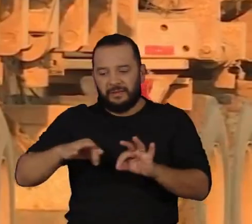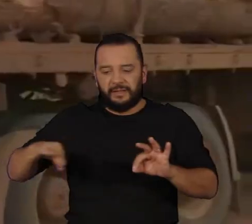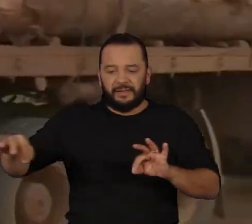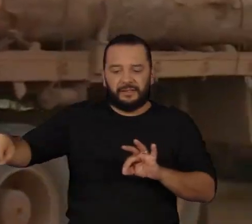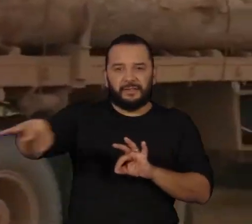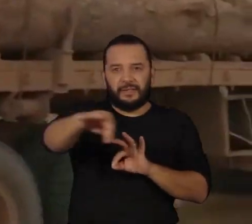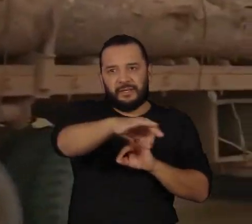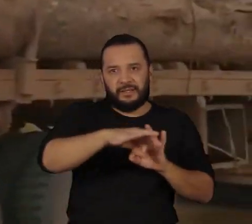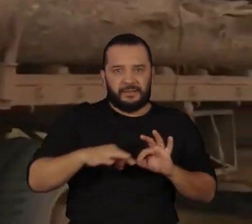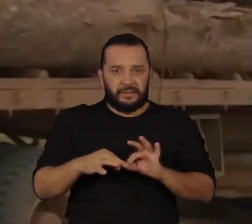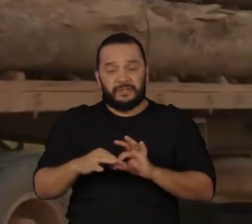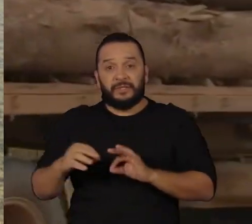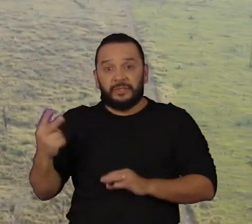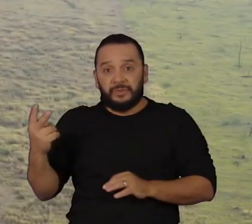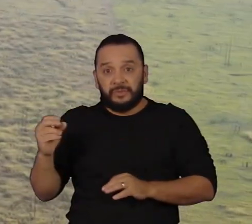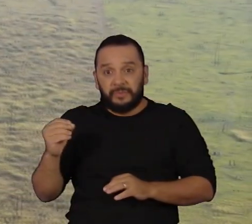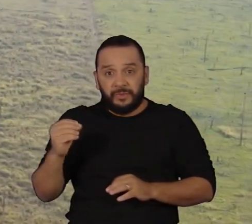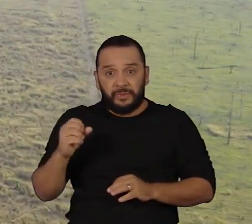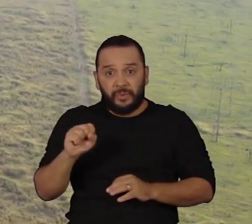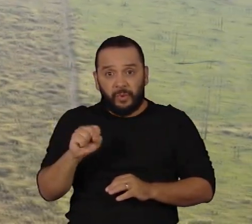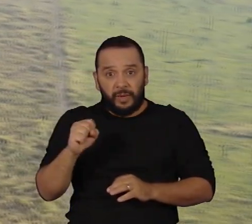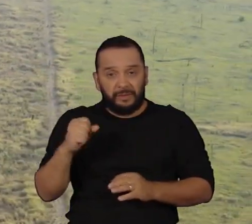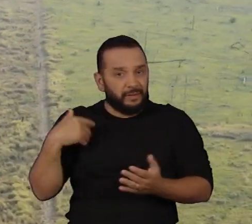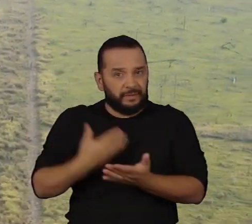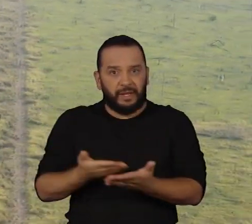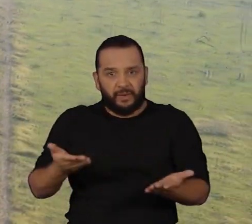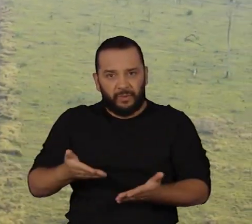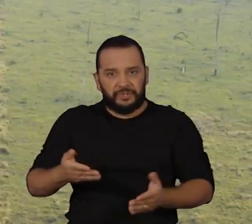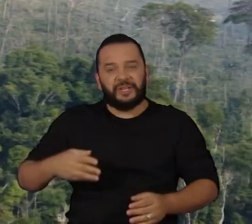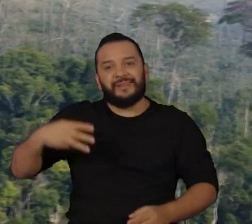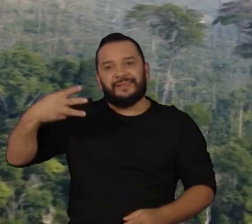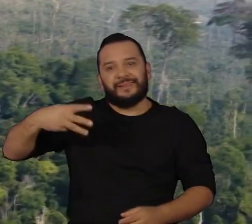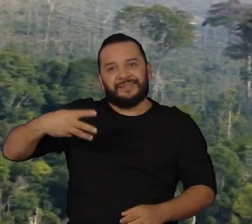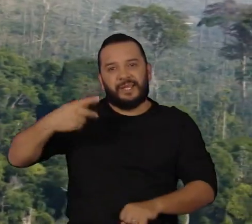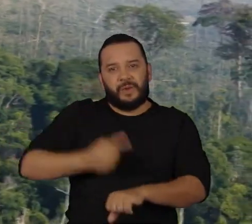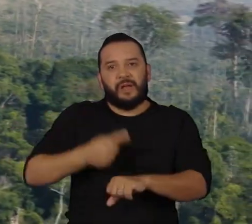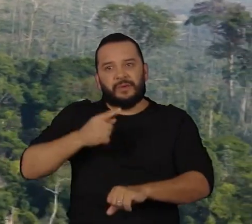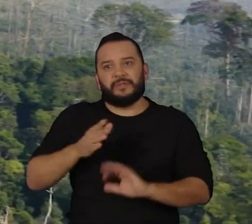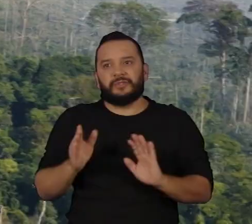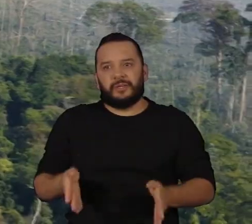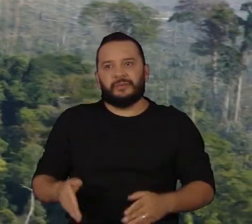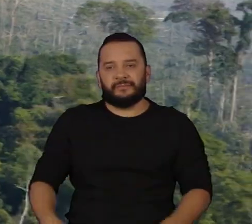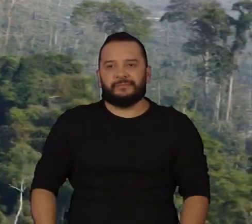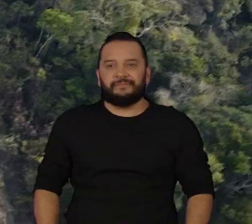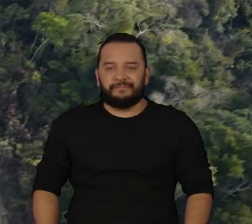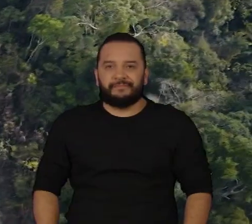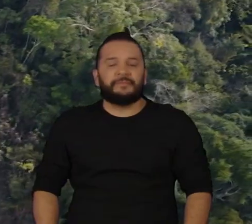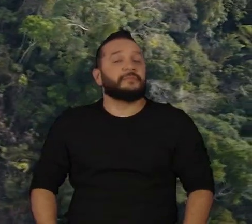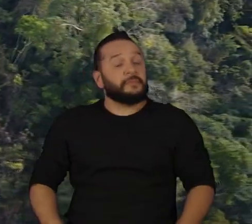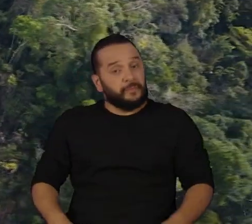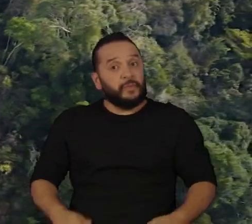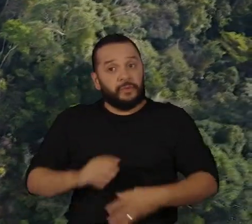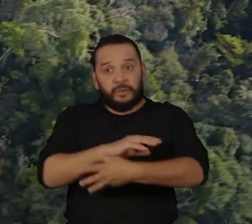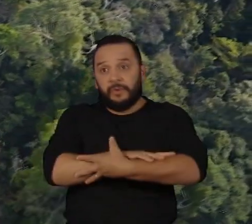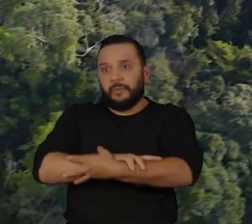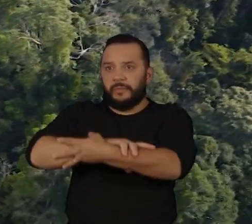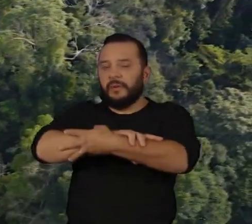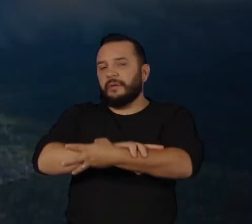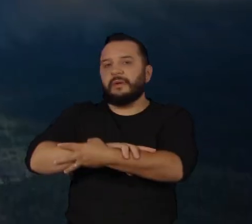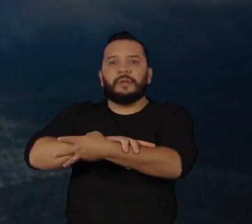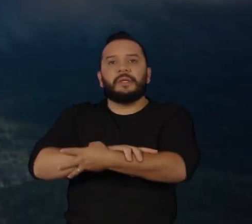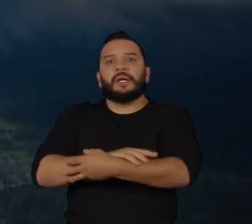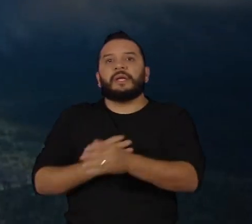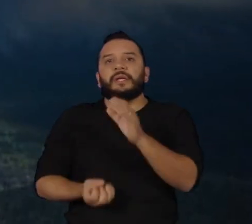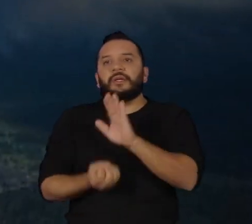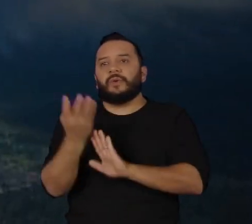desde 2008. A União Europeia sanciona a lei que proíbe produtos e derivados que